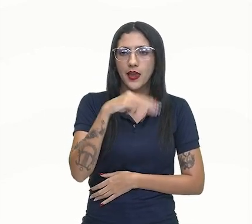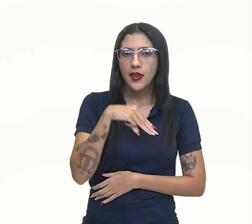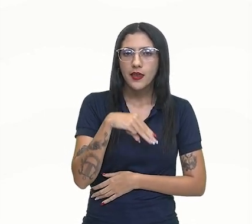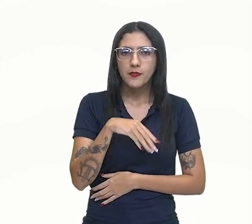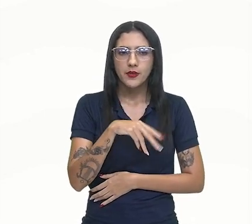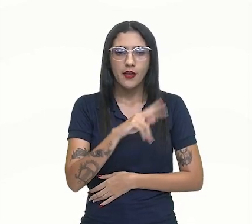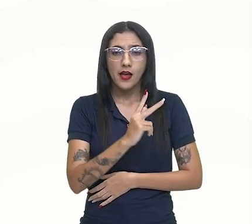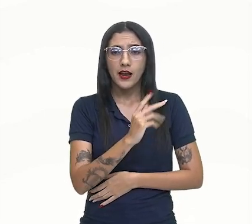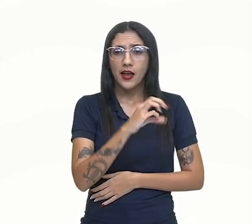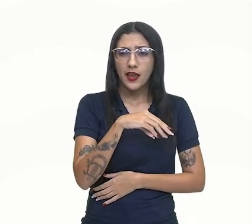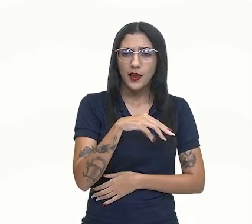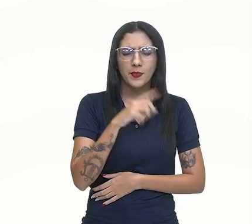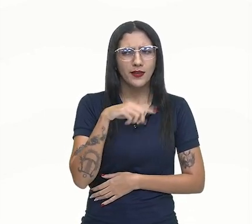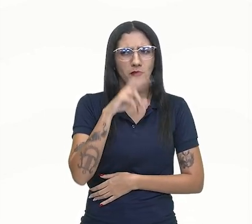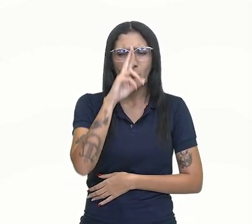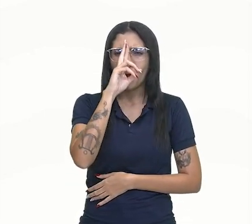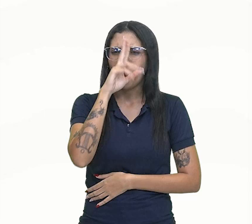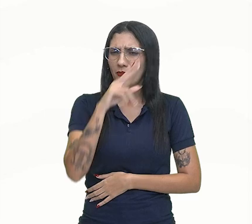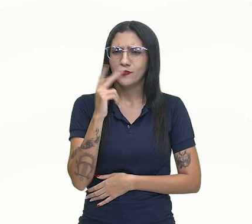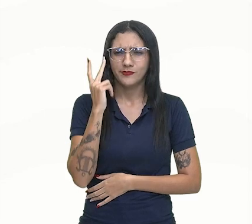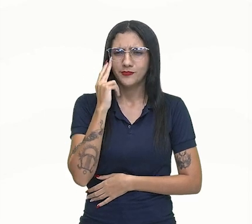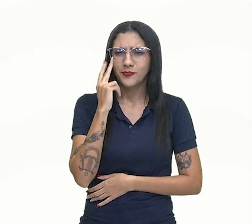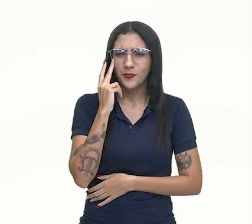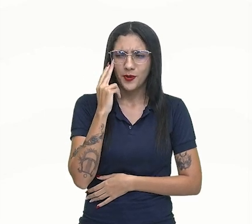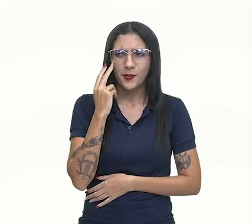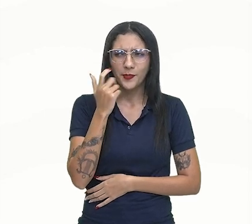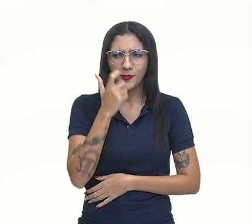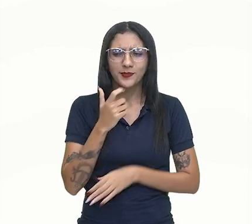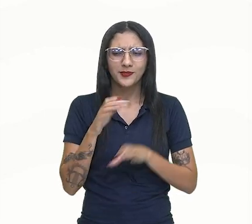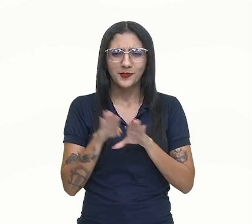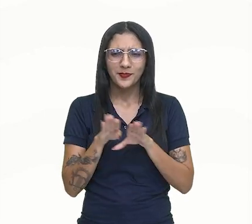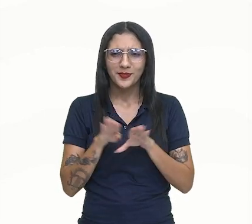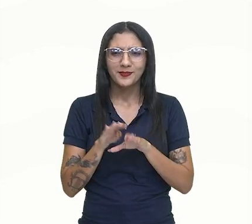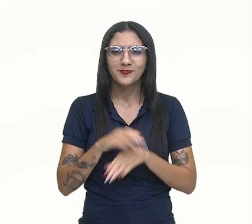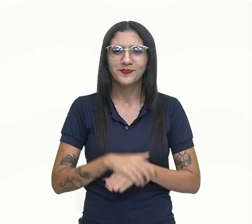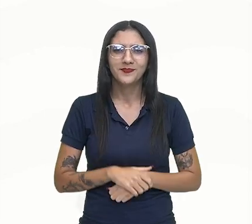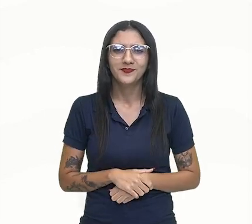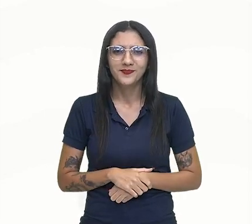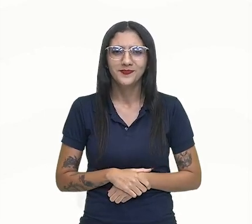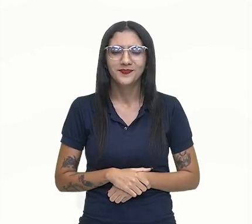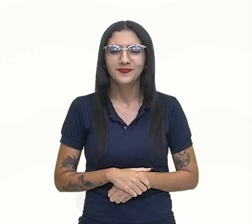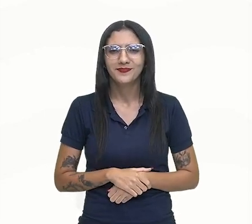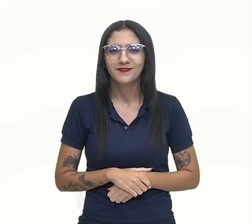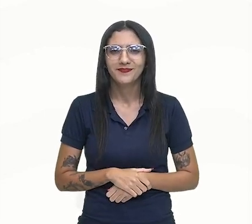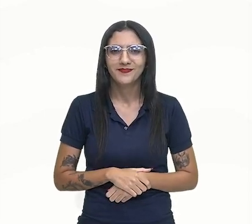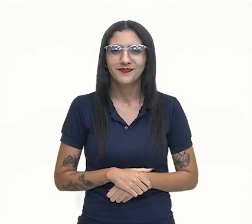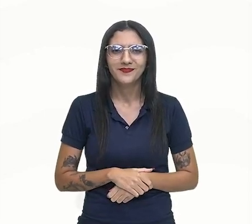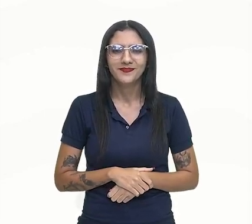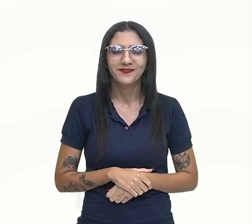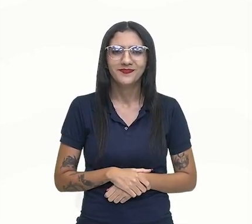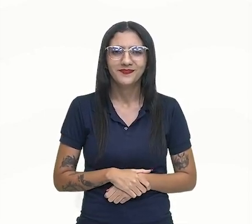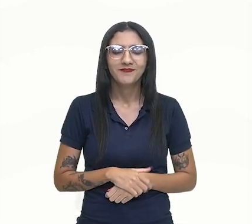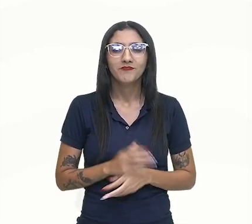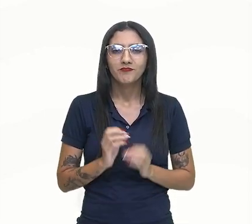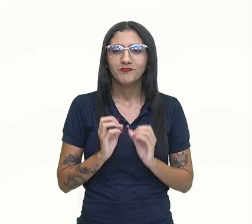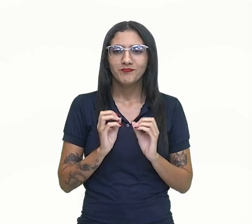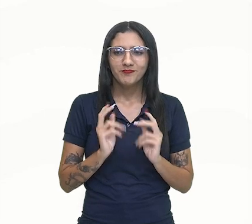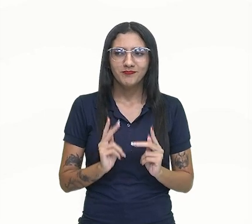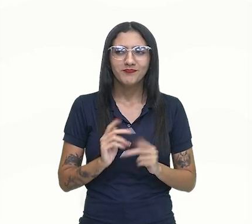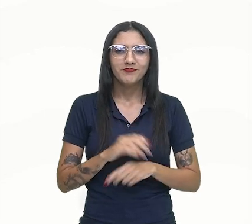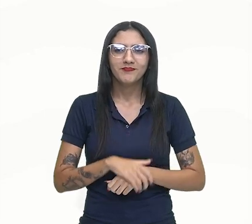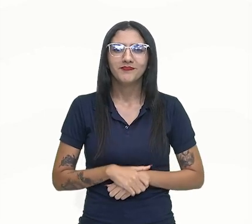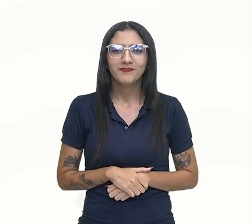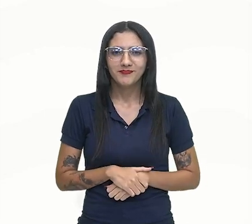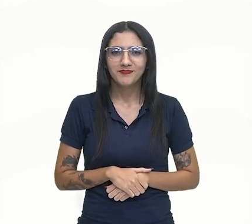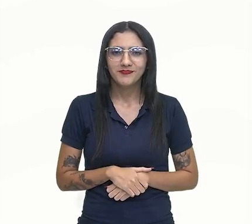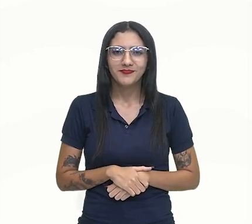vezes me confundo, tá? Então, decâmetro, hectômetro, quilômetro. Muito bem.